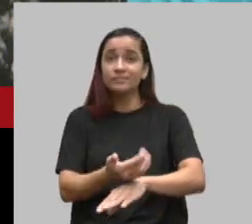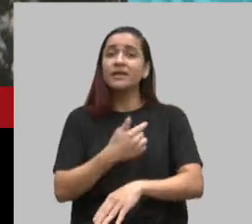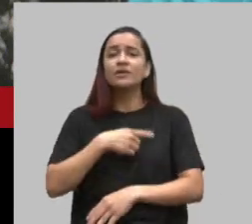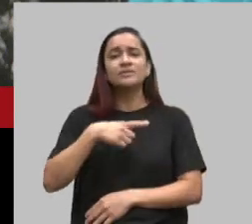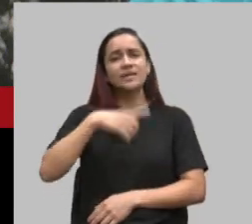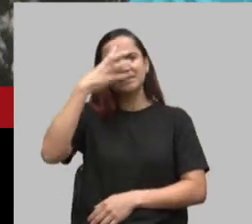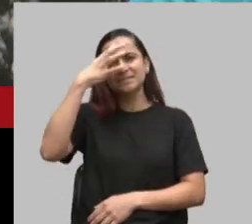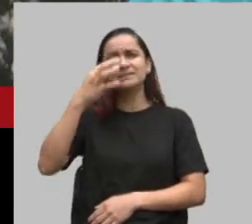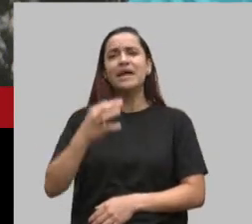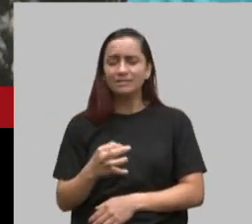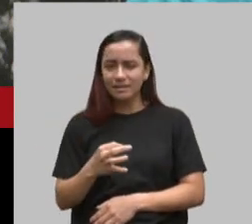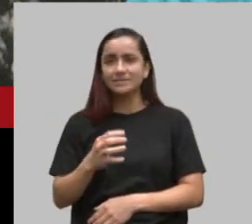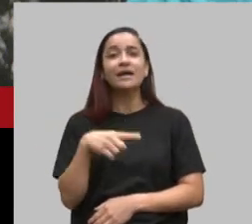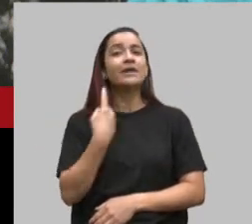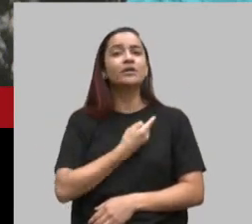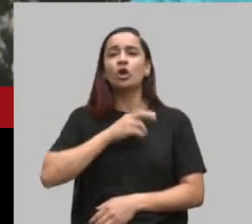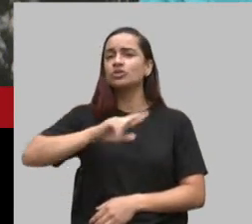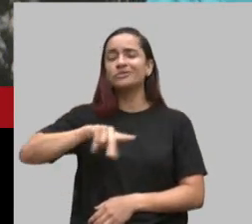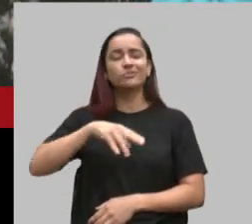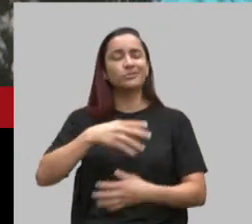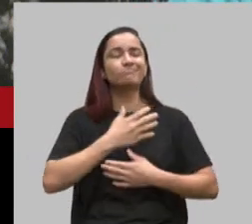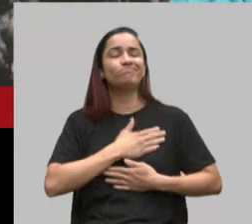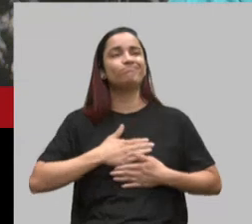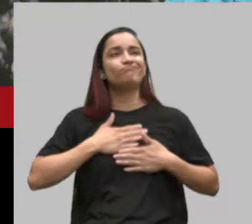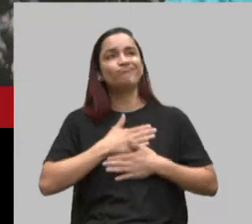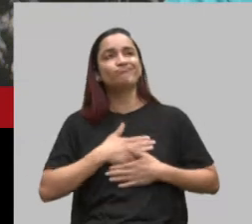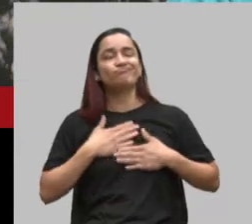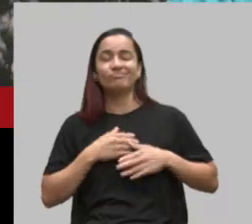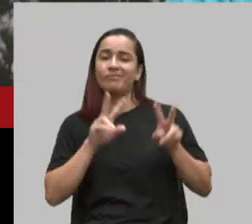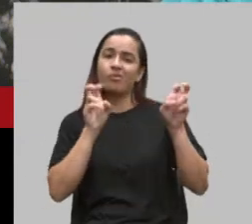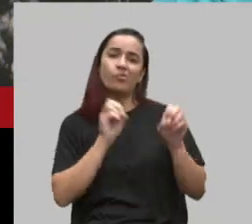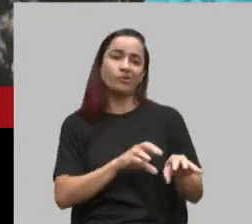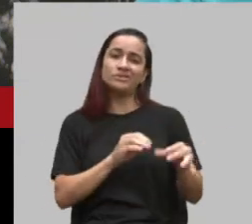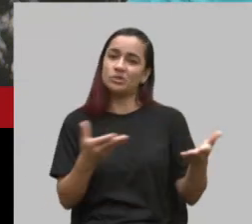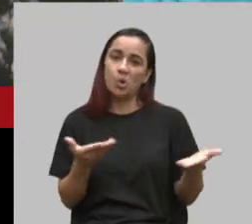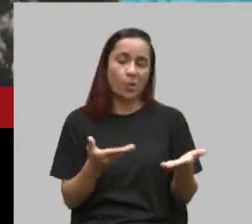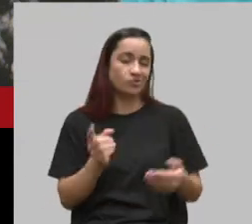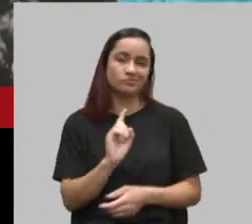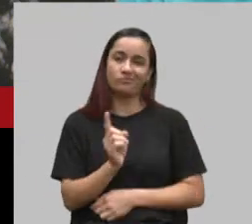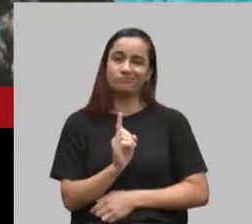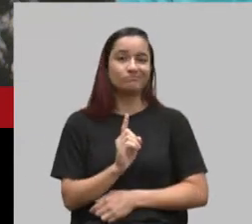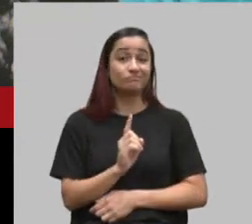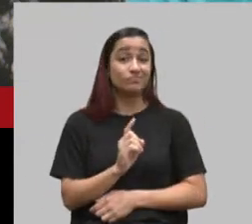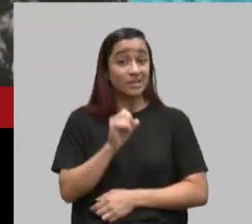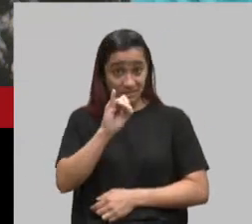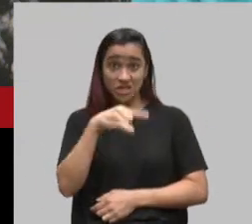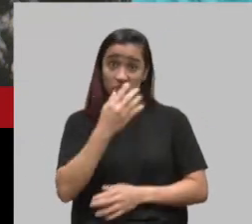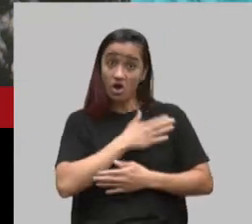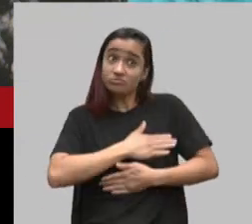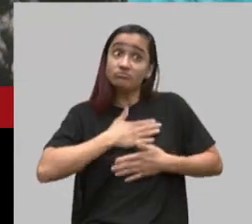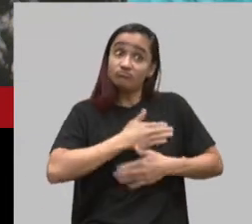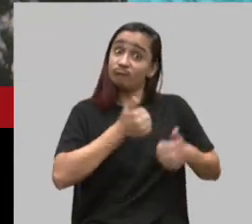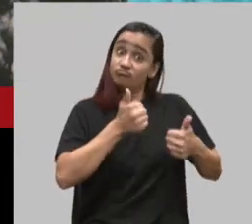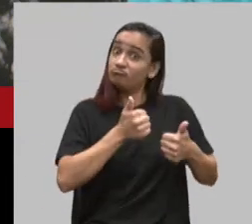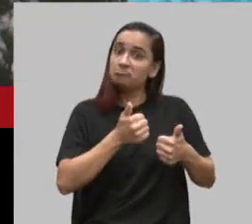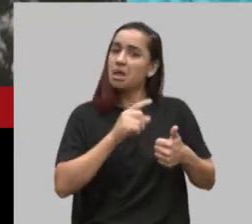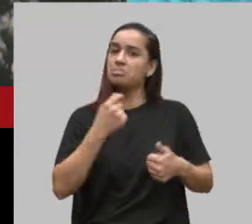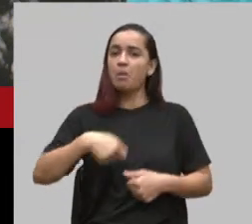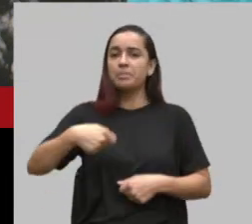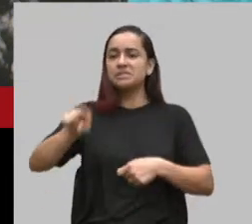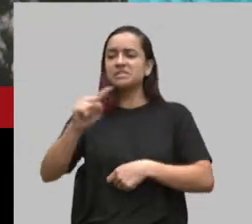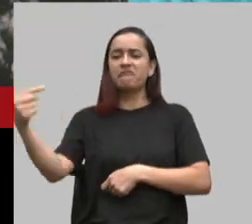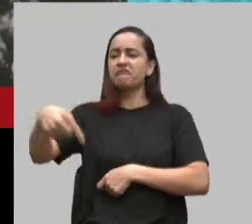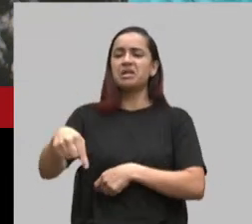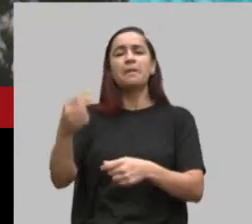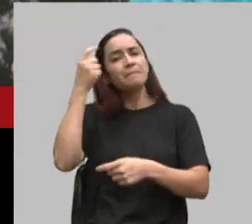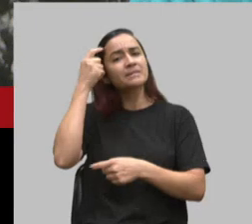nós não estamos satisfeitos com o nosso ensino até porque Se nós estivéssemos satisfeitos não estaríamos aqui precisando discutir melhorias no